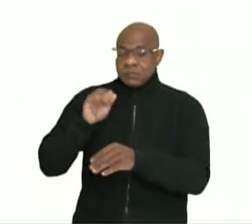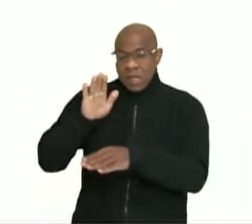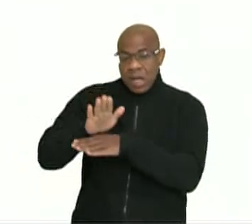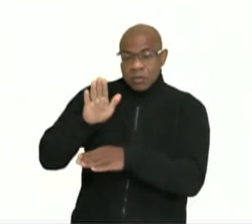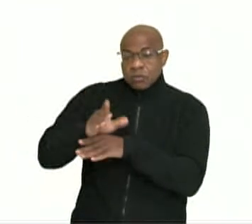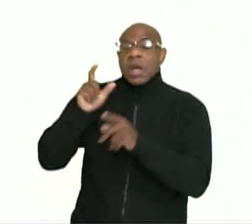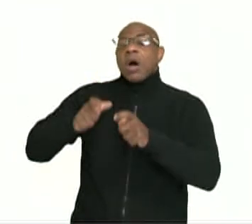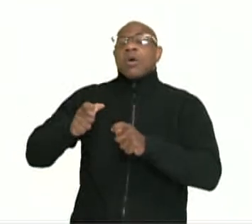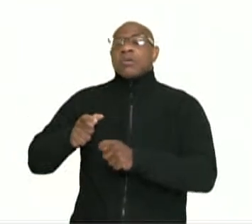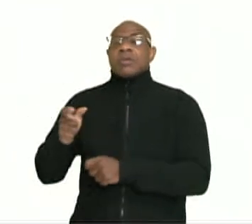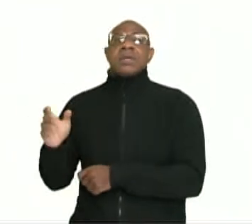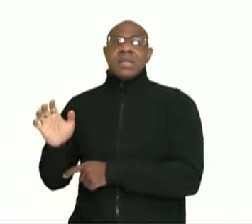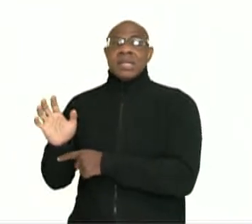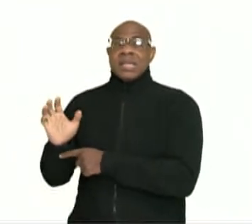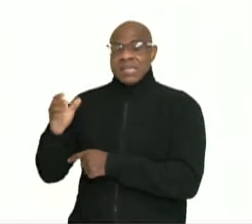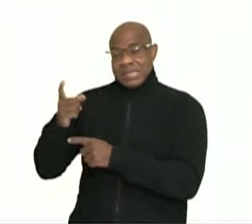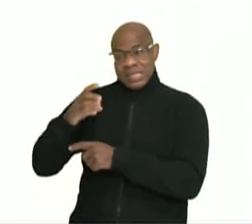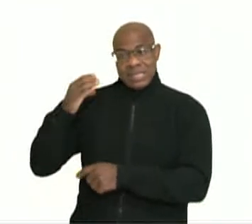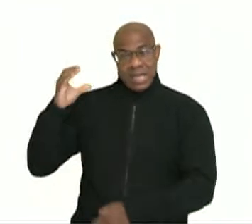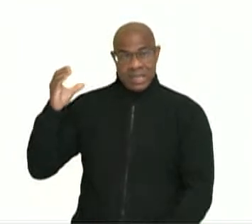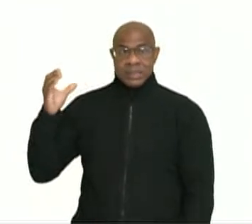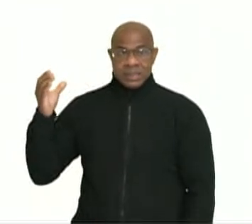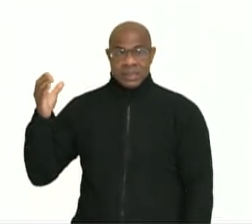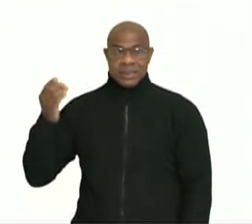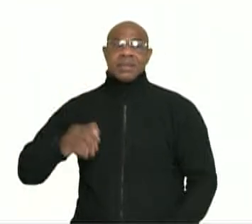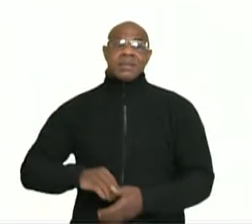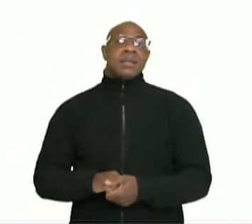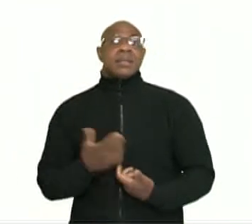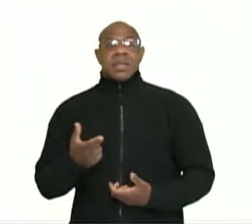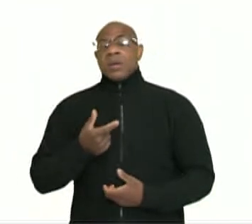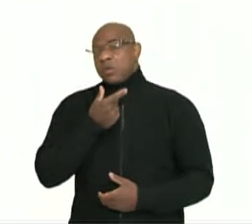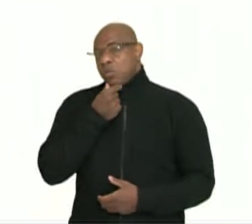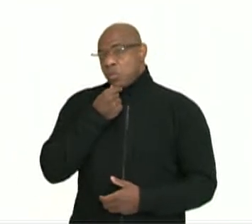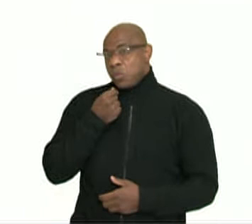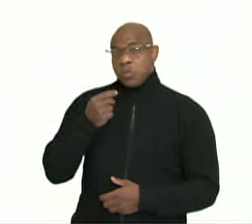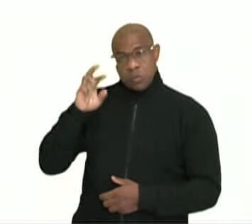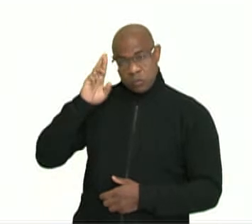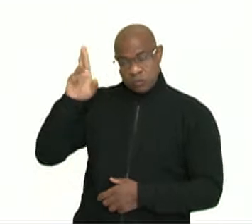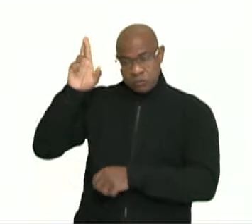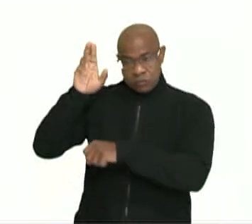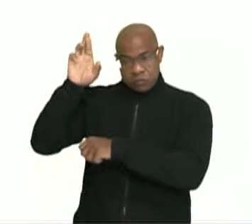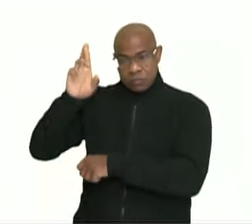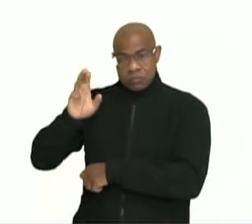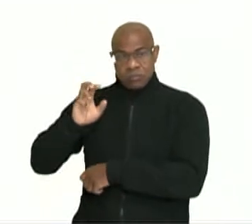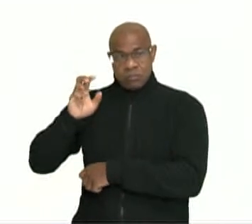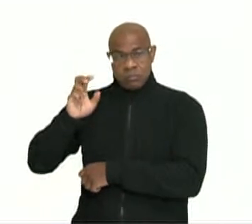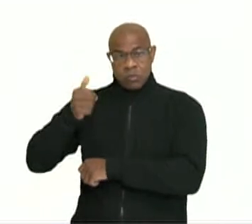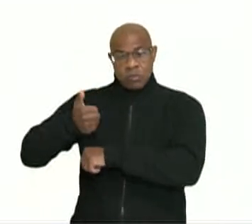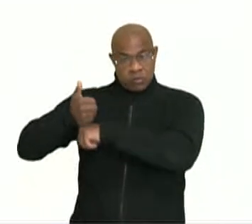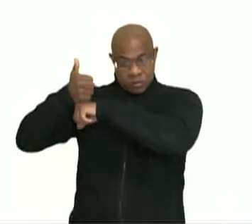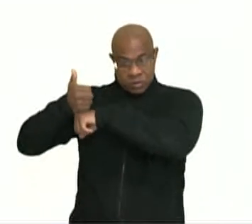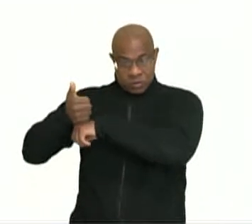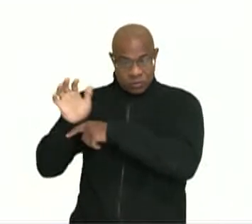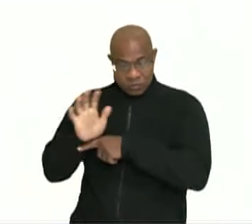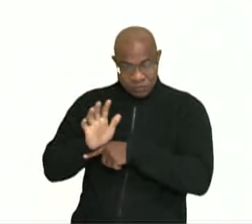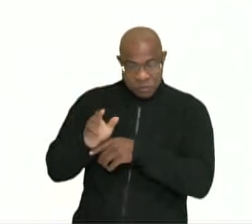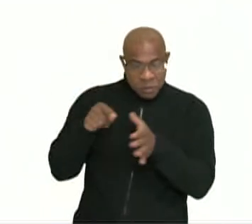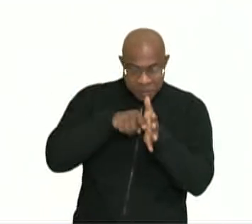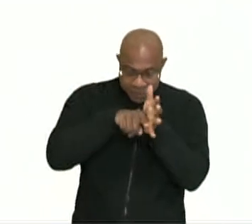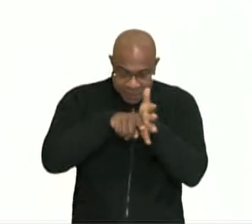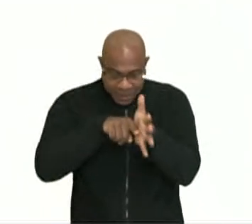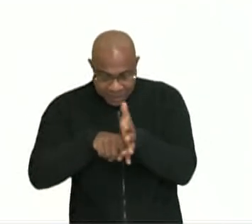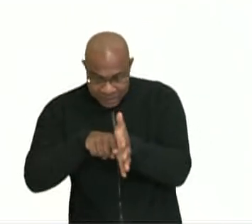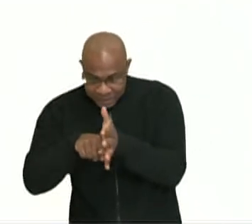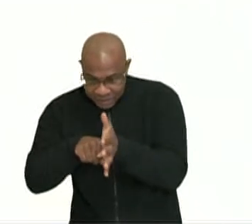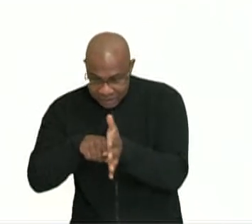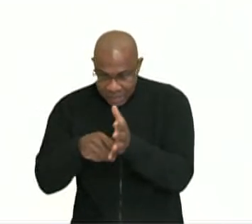diretor foi procurar para não fazer um filme totalmente ficção. Tem muitas cenas ali que têm respaldo na ciência.